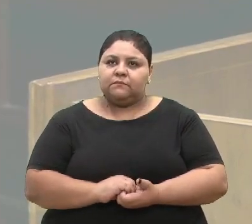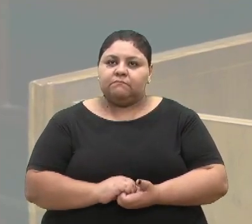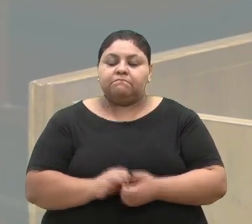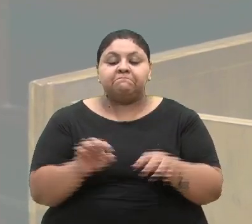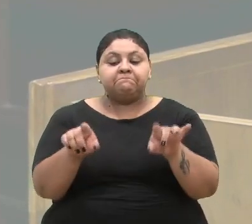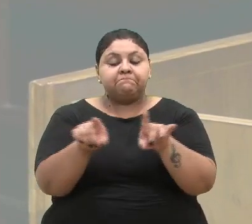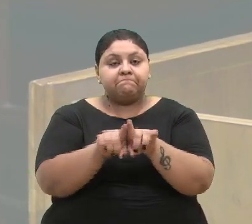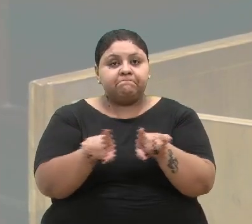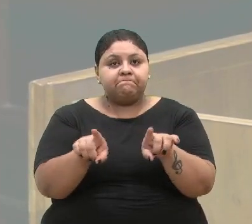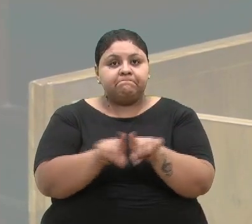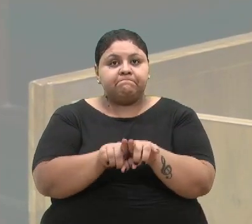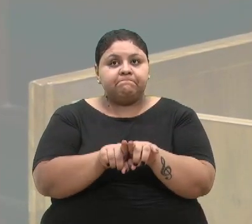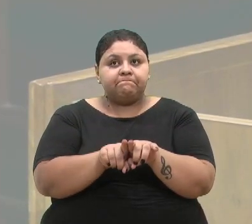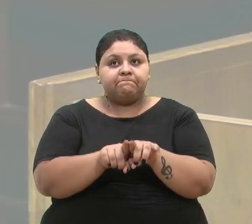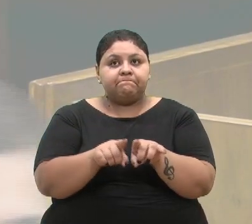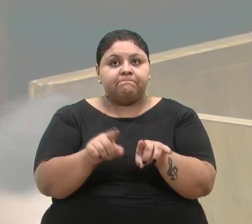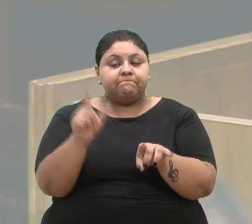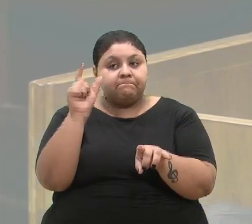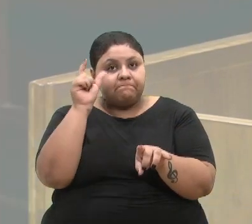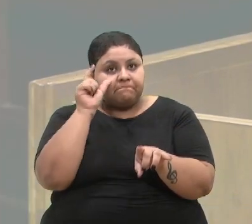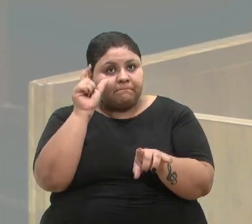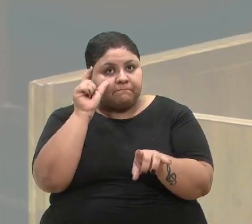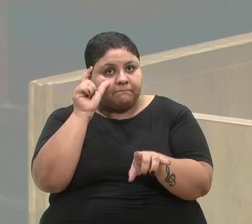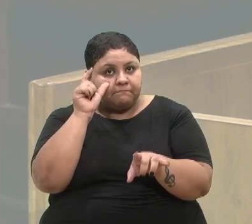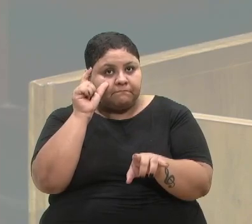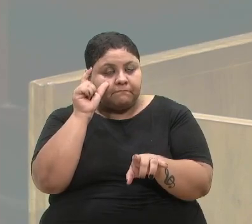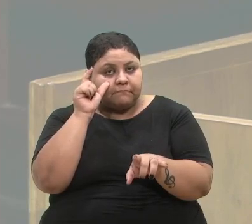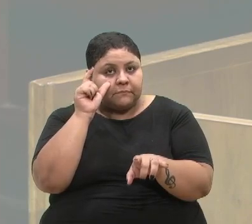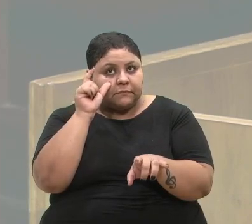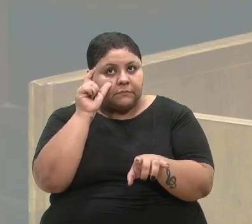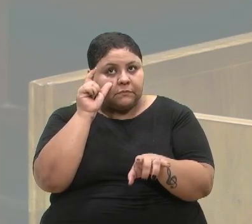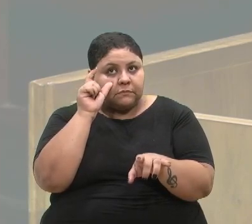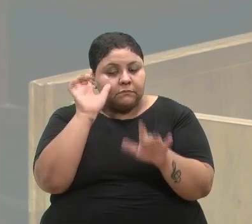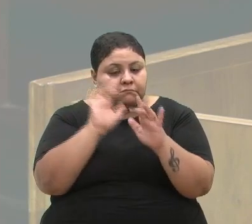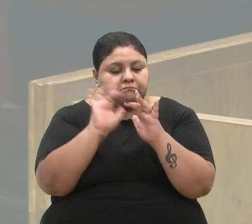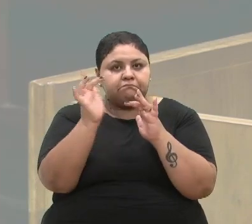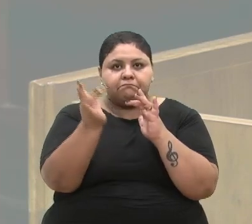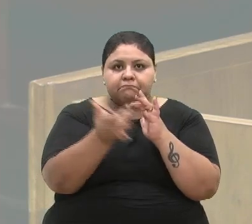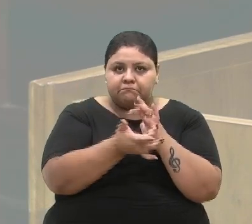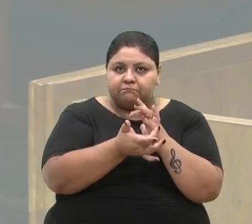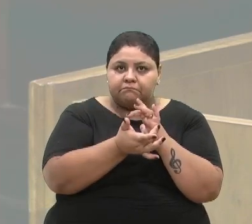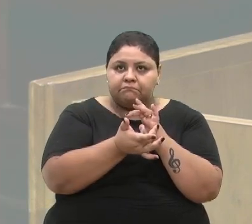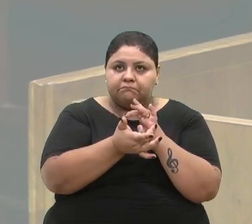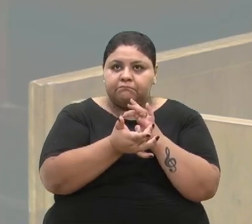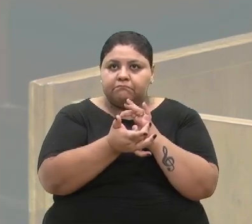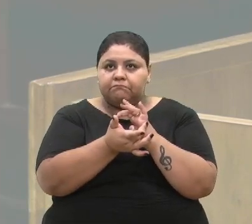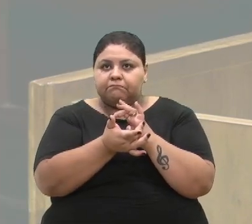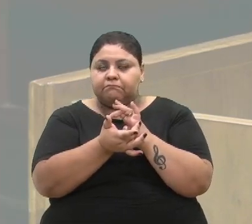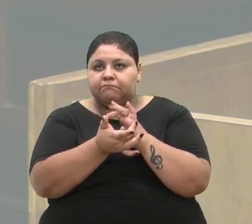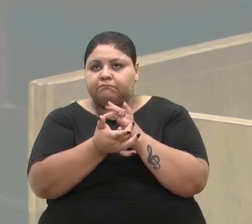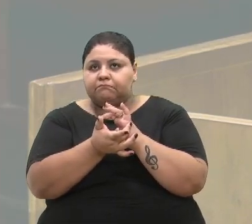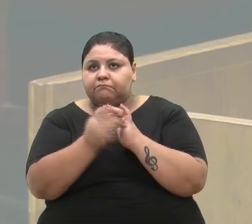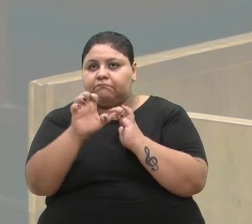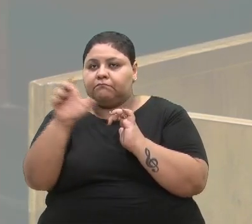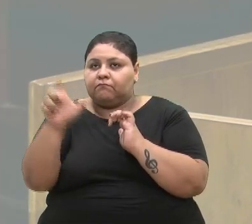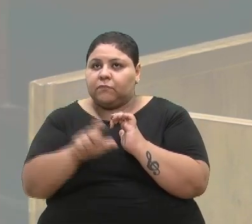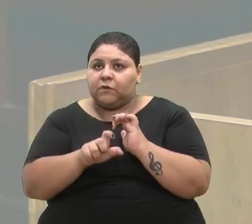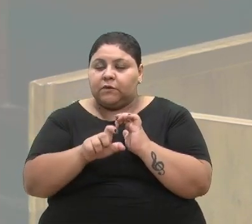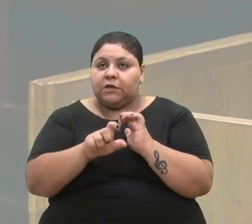também quem nos assiste aqui pelas redes sociais, saudar o ex-conselheiro tutelar,